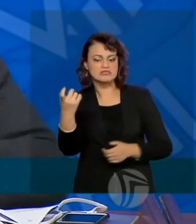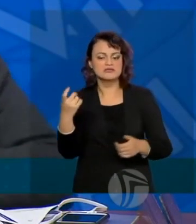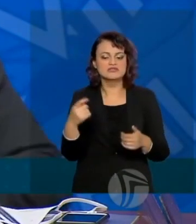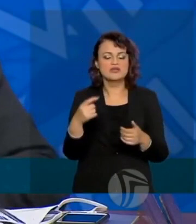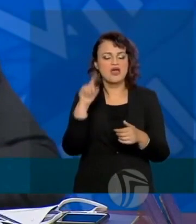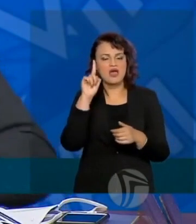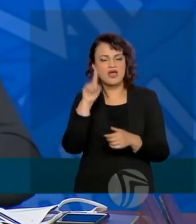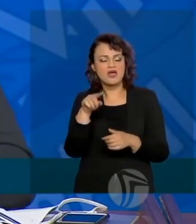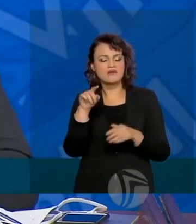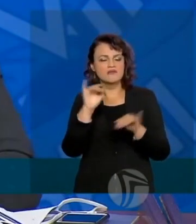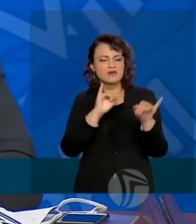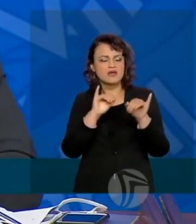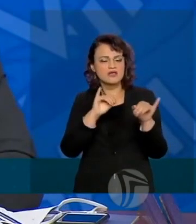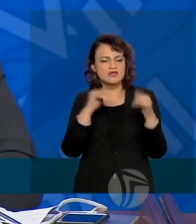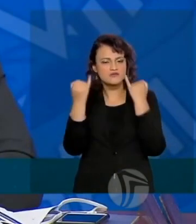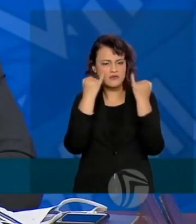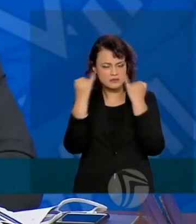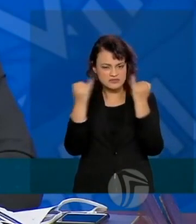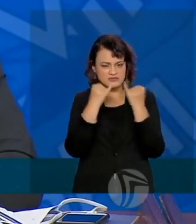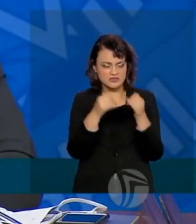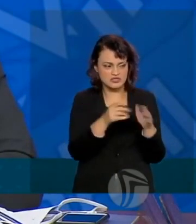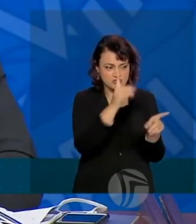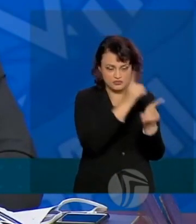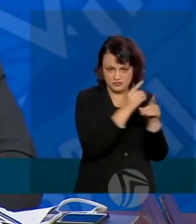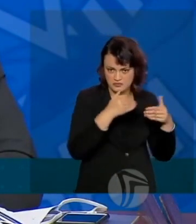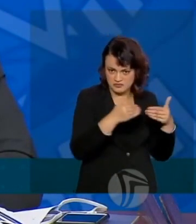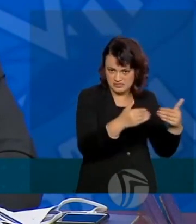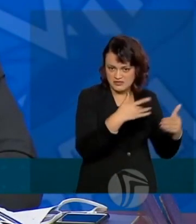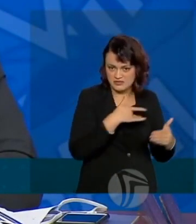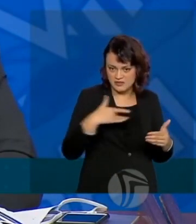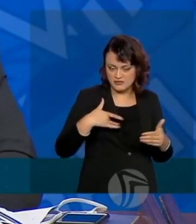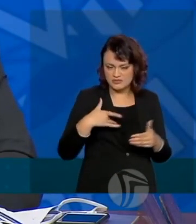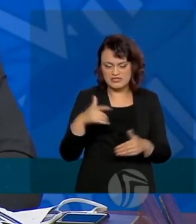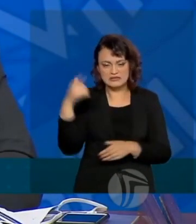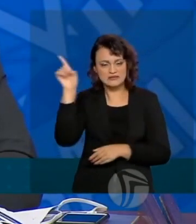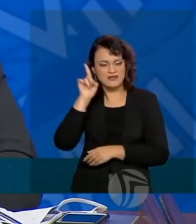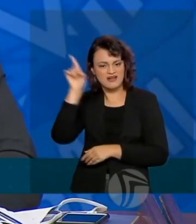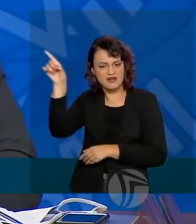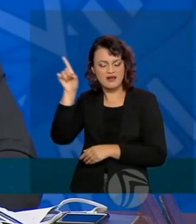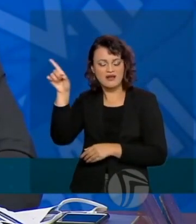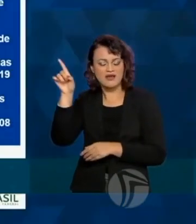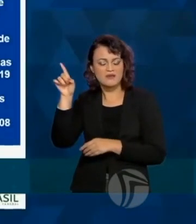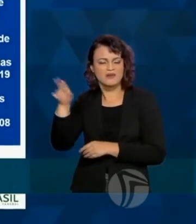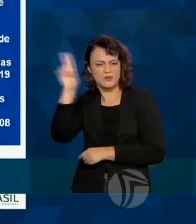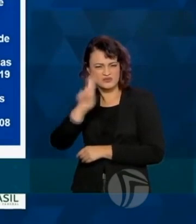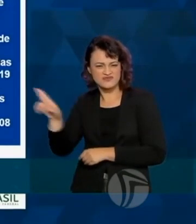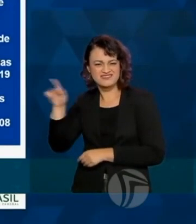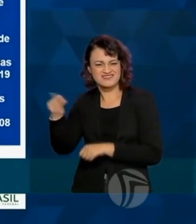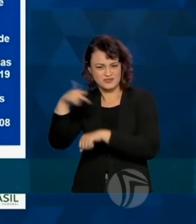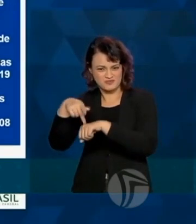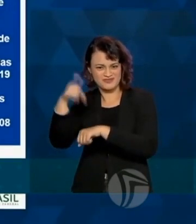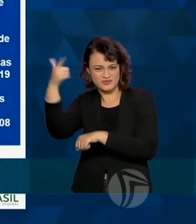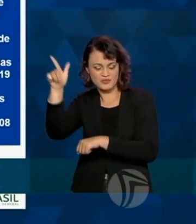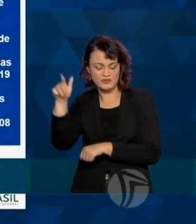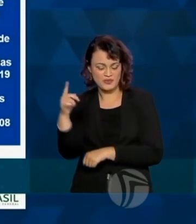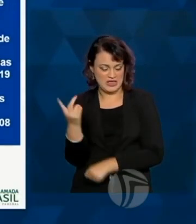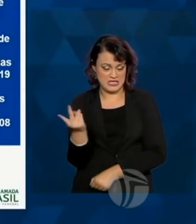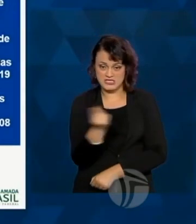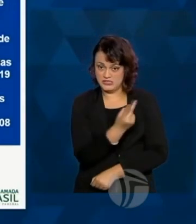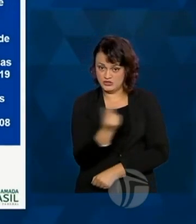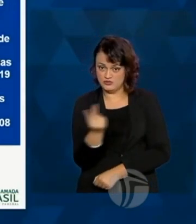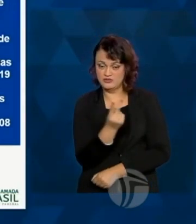um dado coletado tanto do Ministério da Saúde quanto pela Johns Hopkins University, em que ele avalia o número